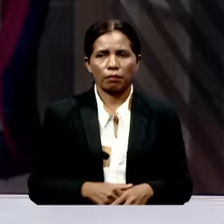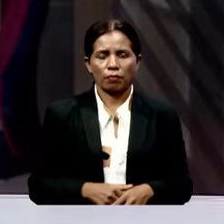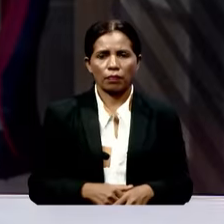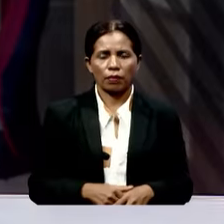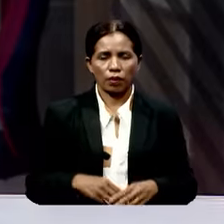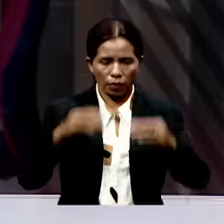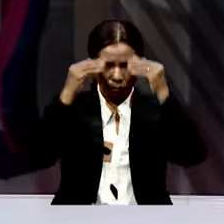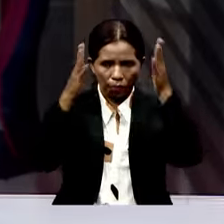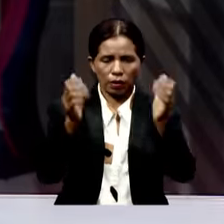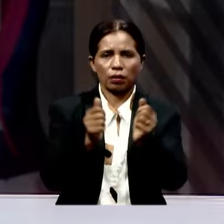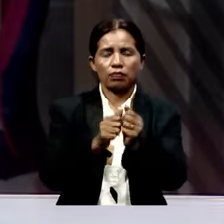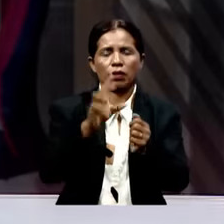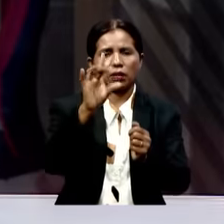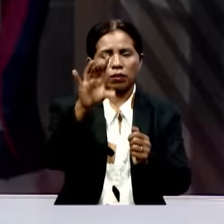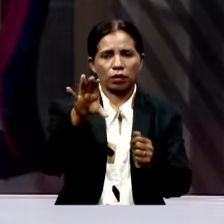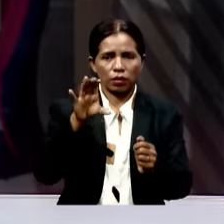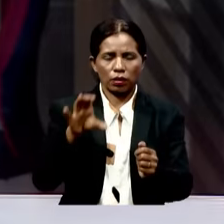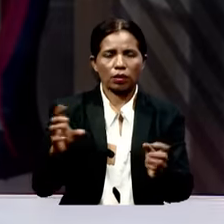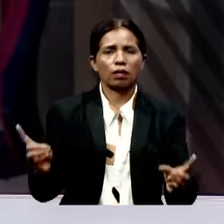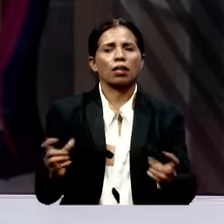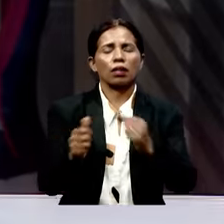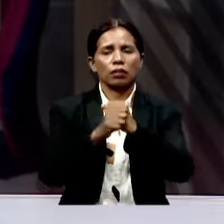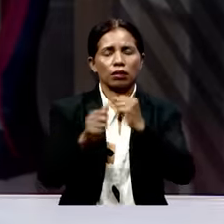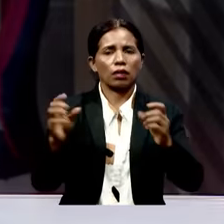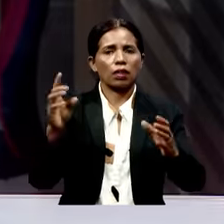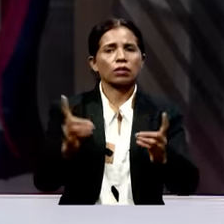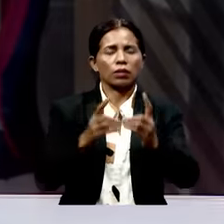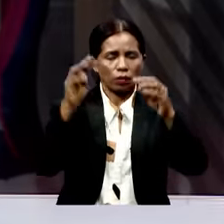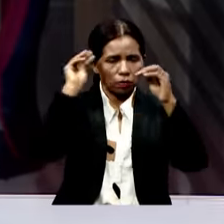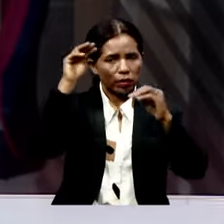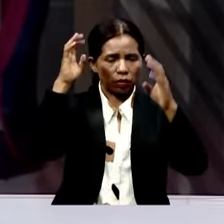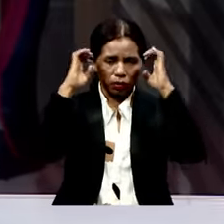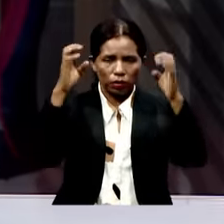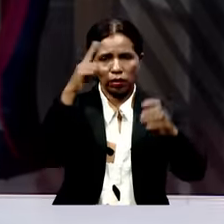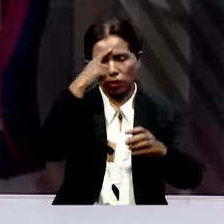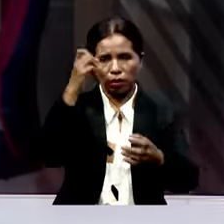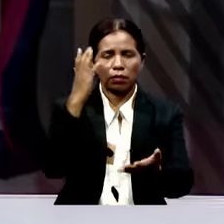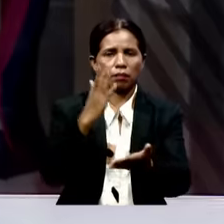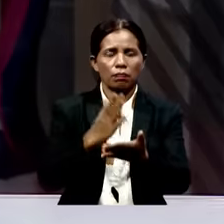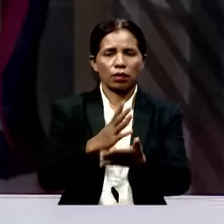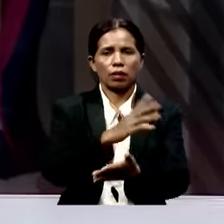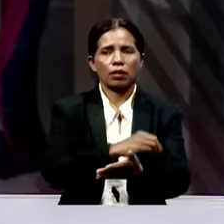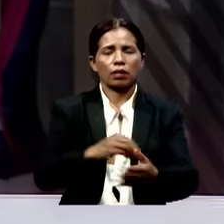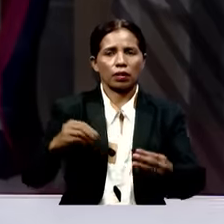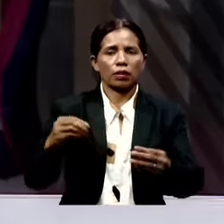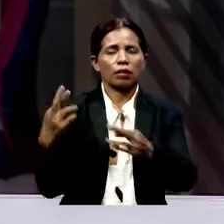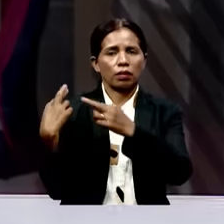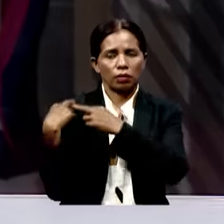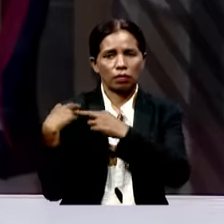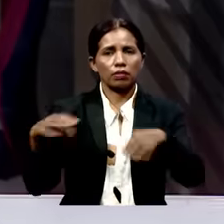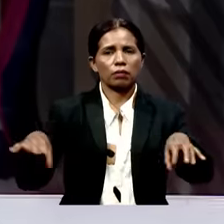Professor Atuswalu Resing, haluação a soro Ministério da Educação, tamba cancela tomara de posse ba professor Sira.